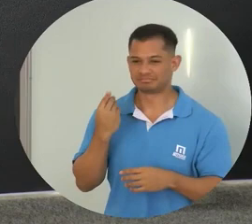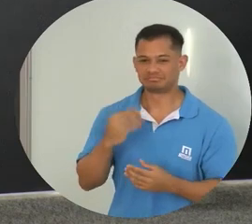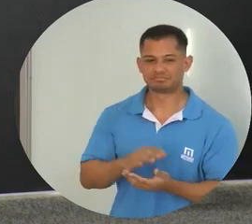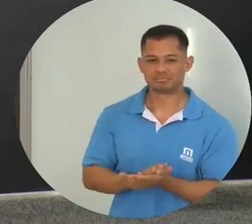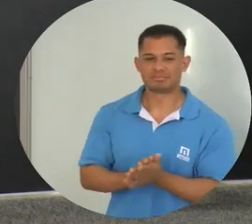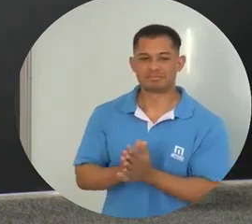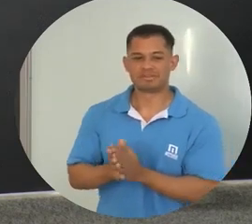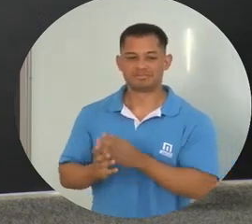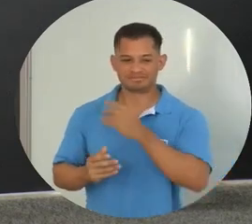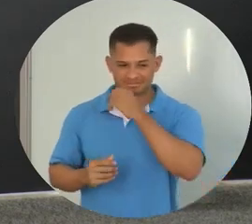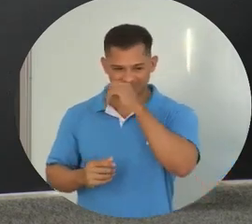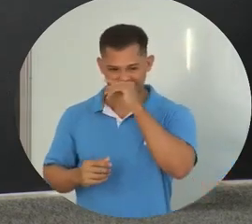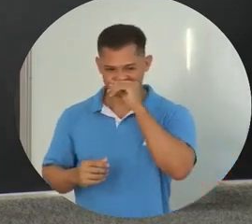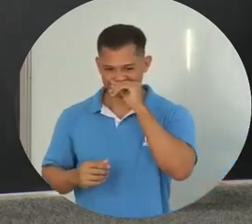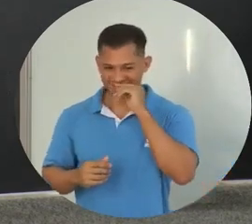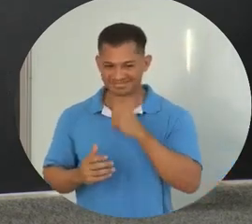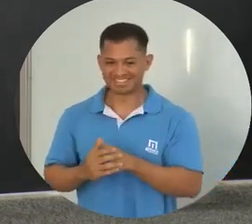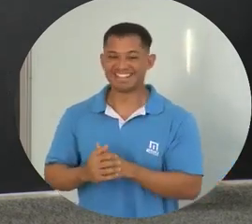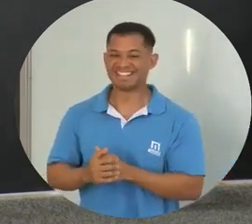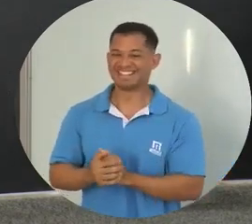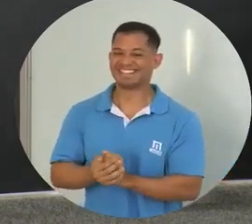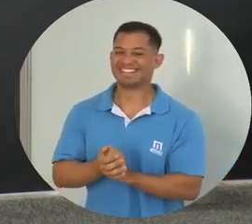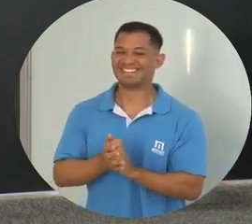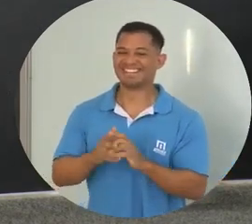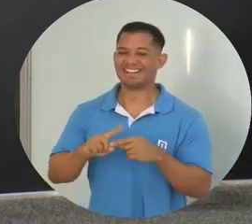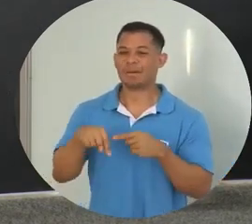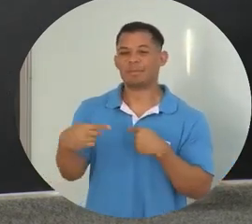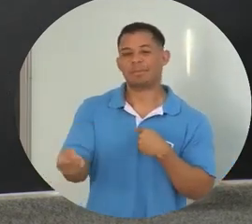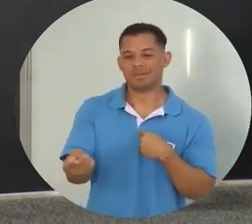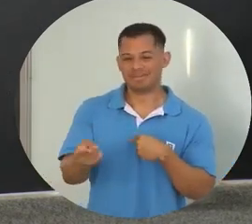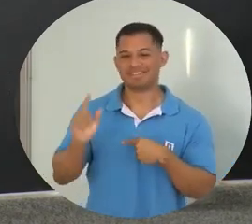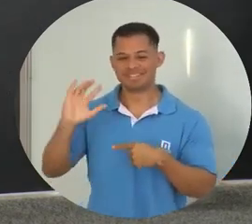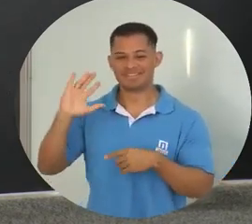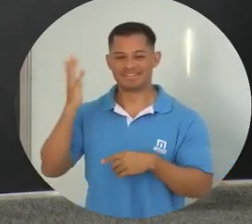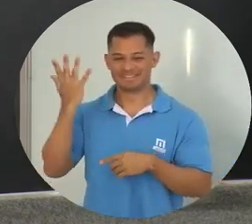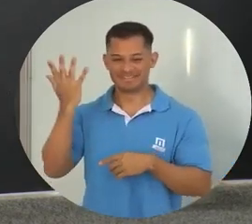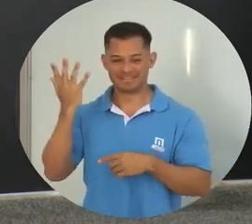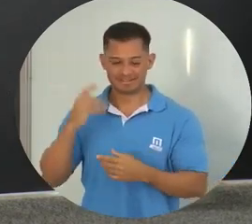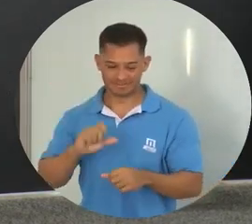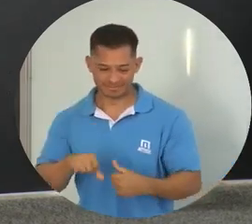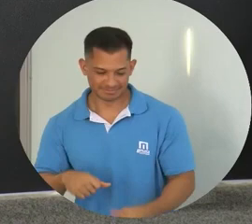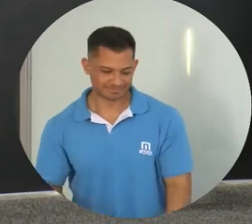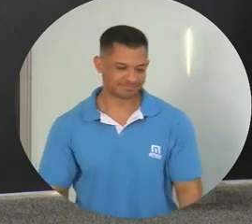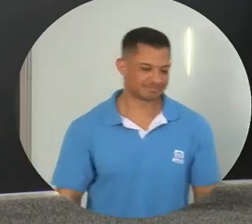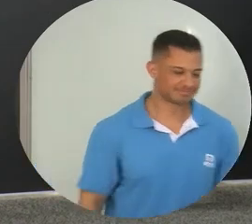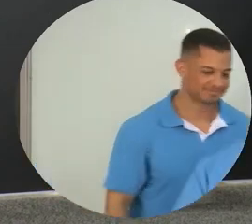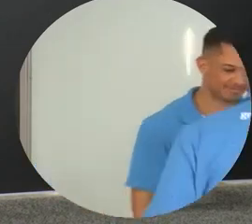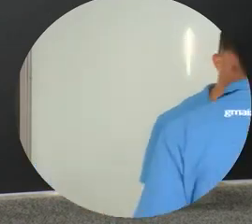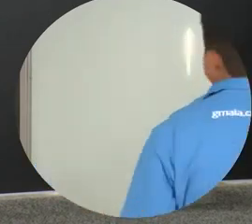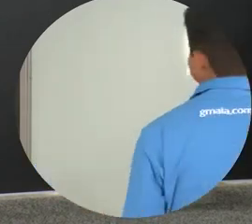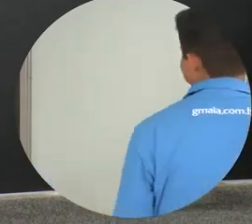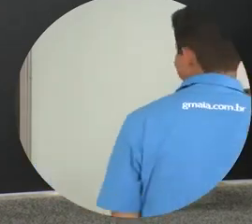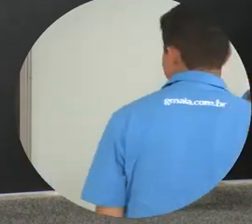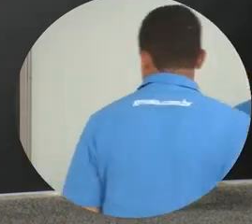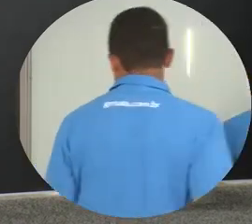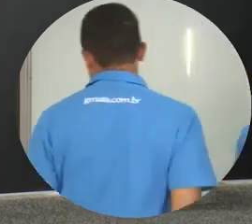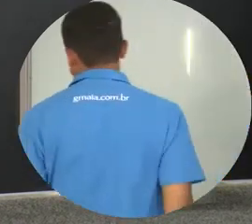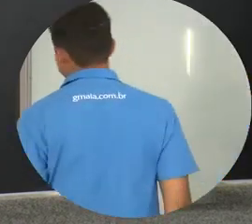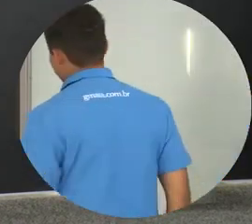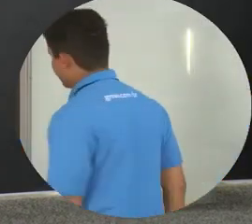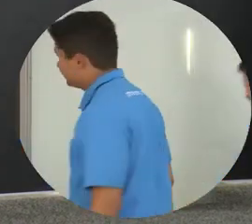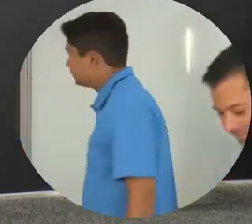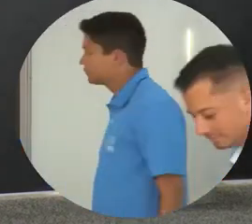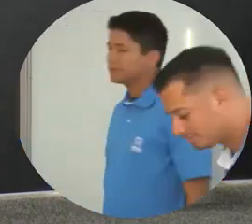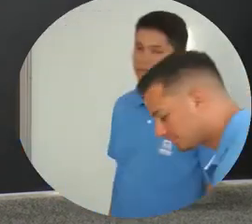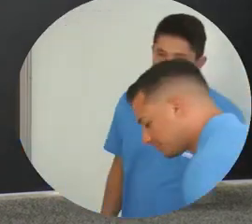que ocorreram pós o evento desse empreendimento, né, do aporte de sedimentos, houve